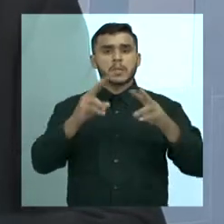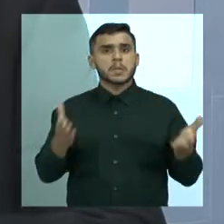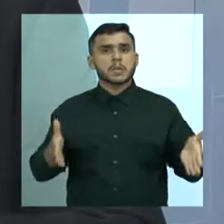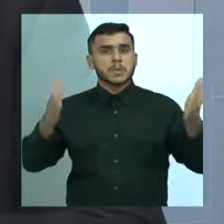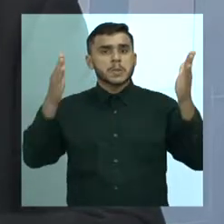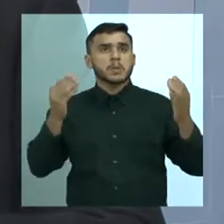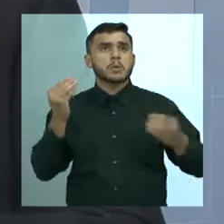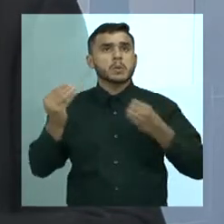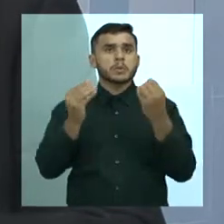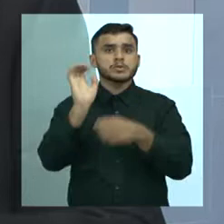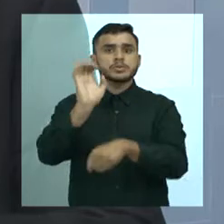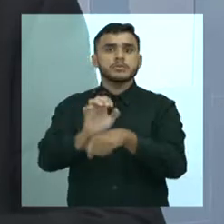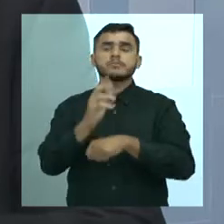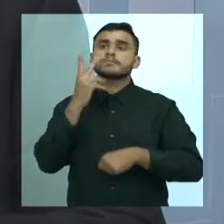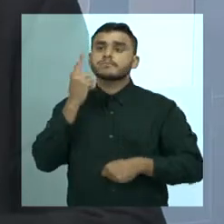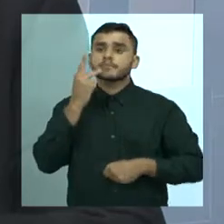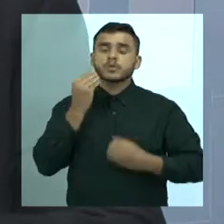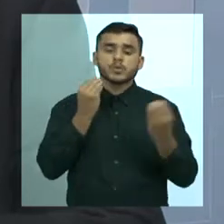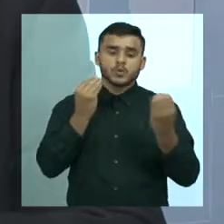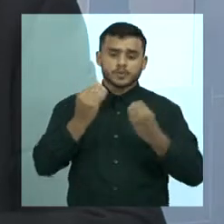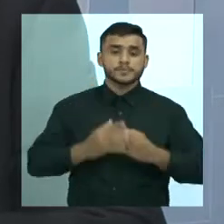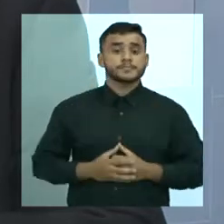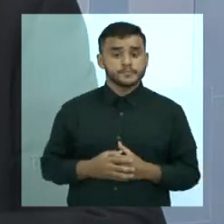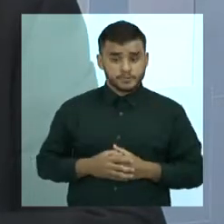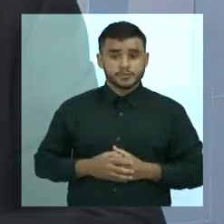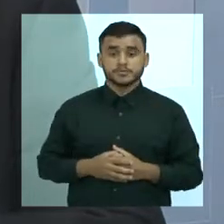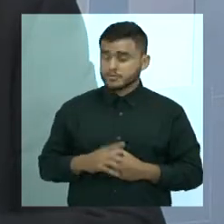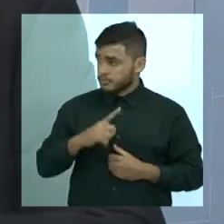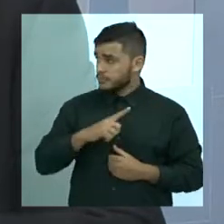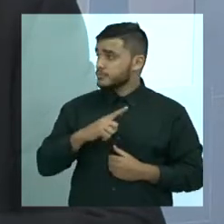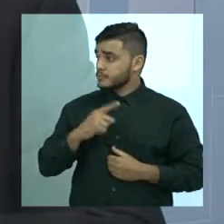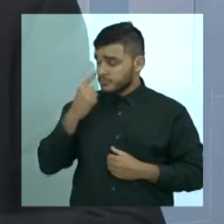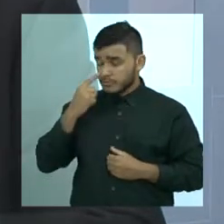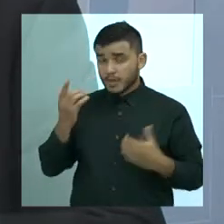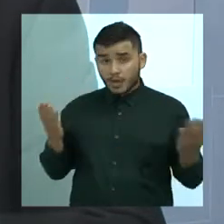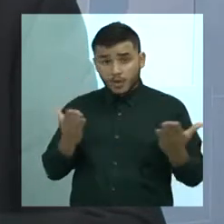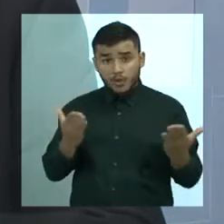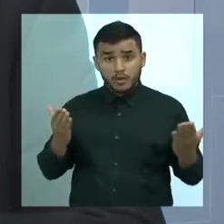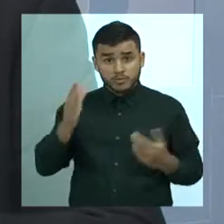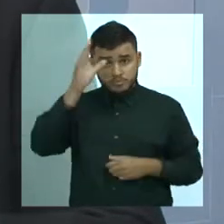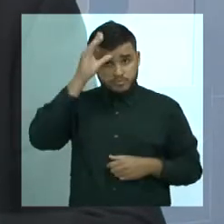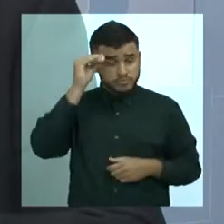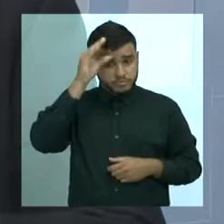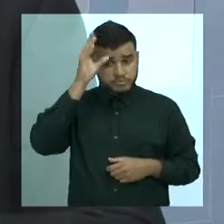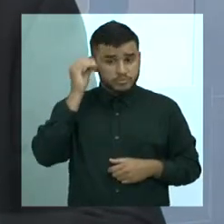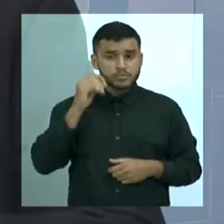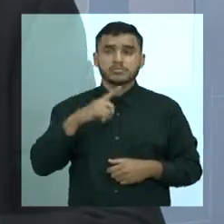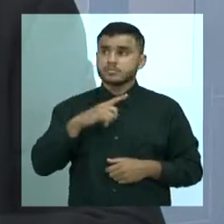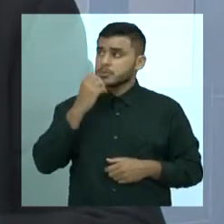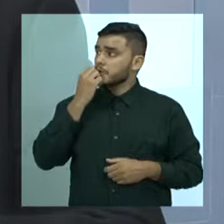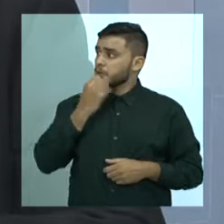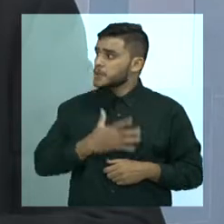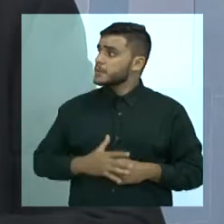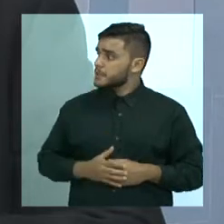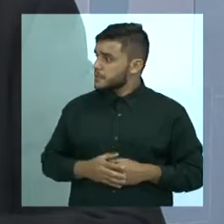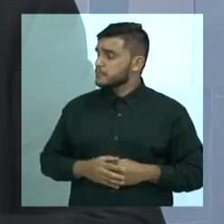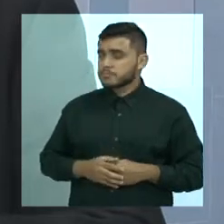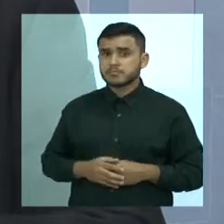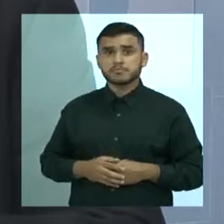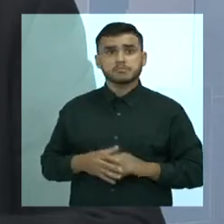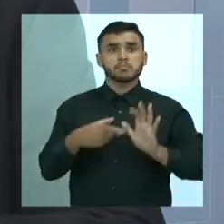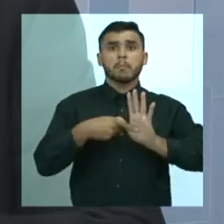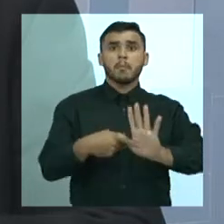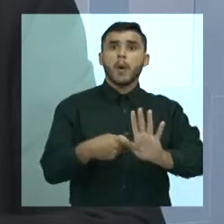Ceará. Em síntese, eu vejo hoje Camilo ter uma desenvoltura tão boa perante o